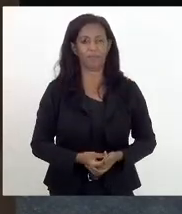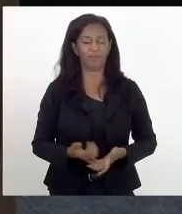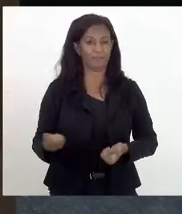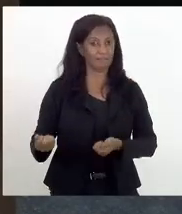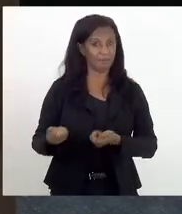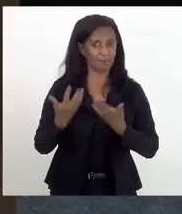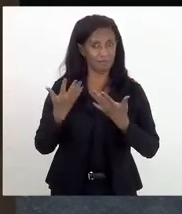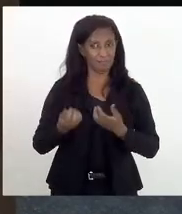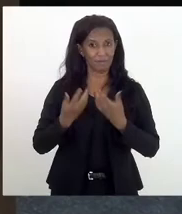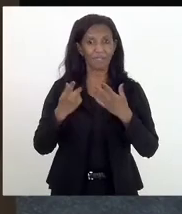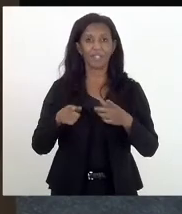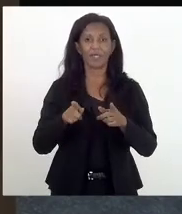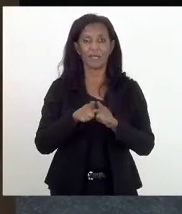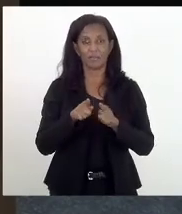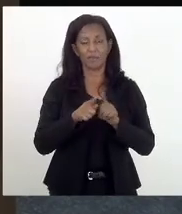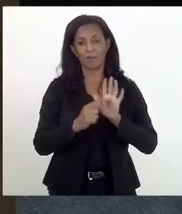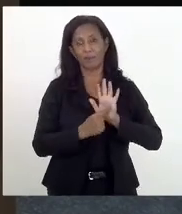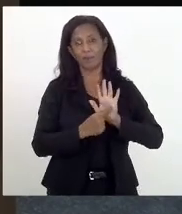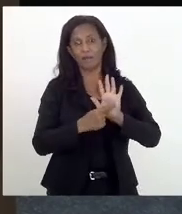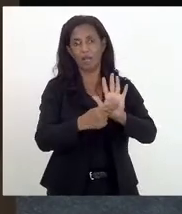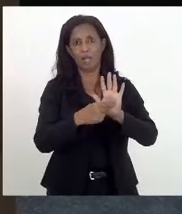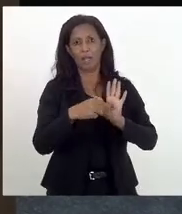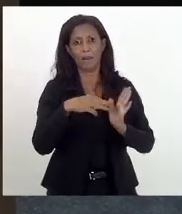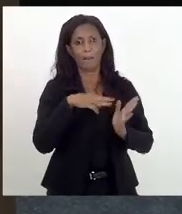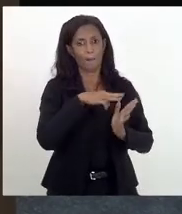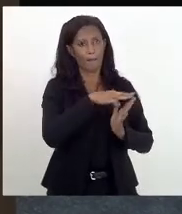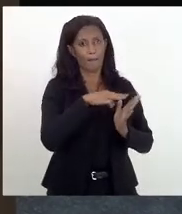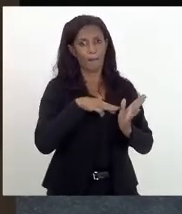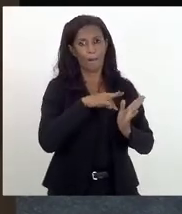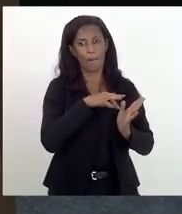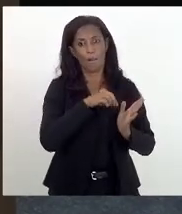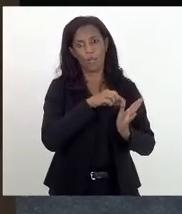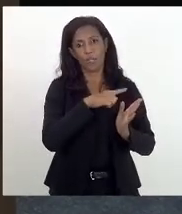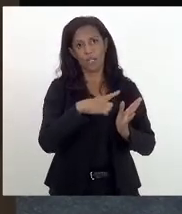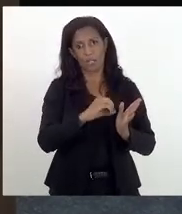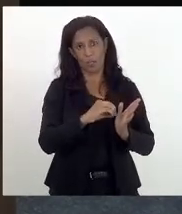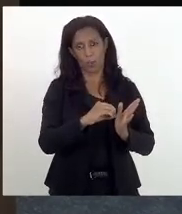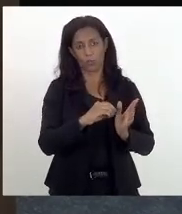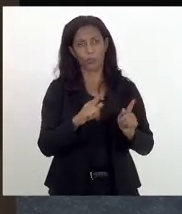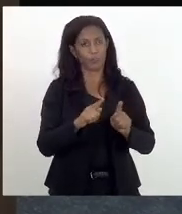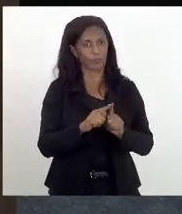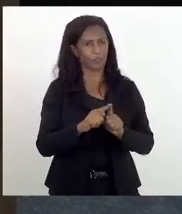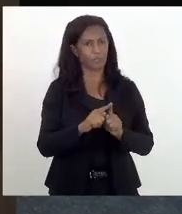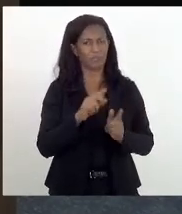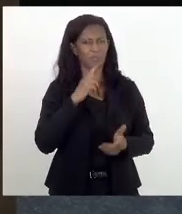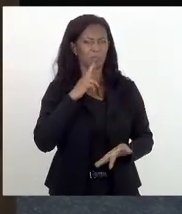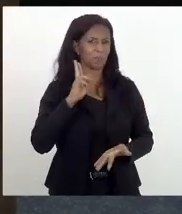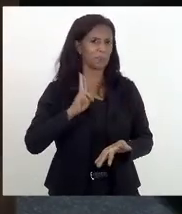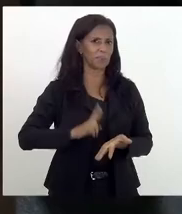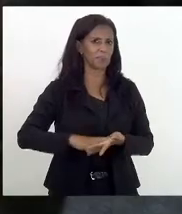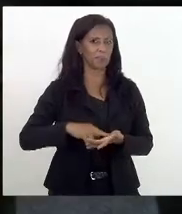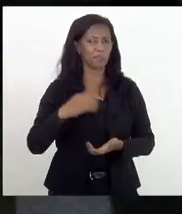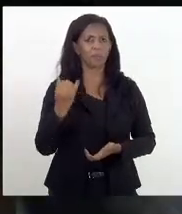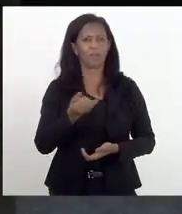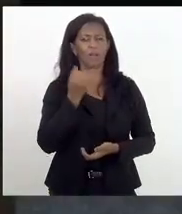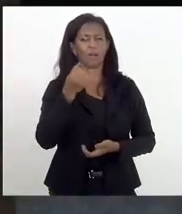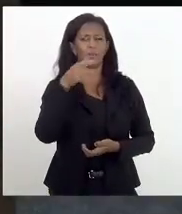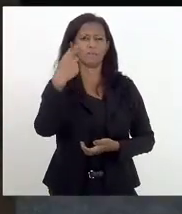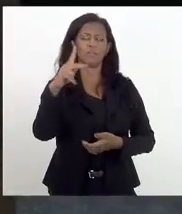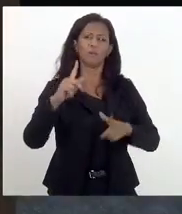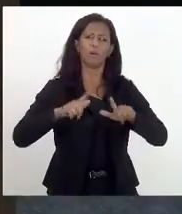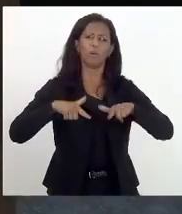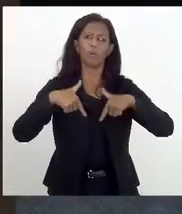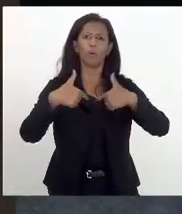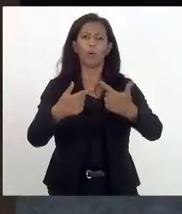também apresentei uma Moção de repúdio mas reconheço a importância da sua atuação